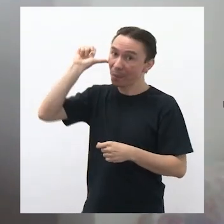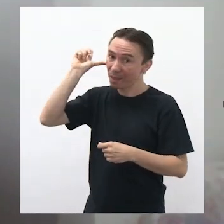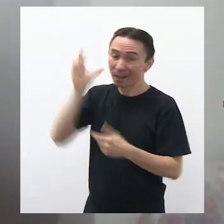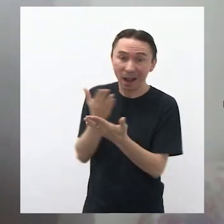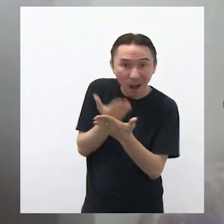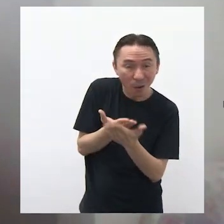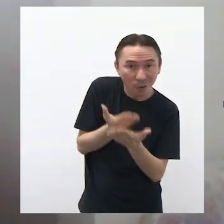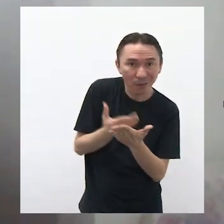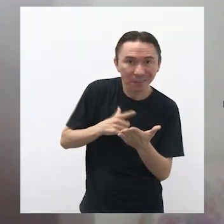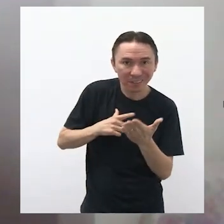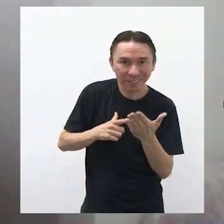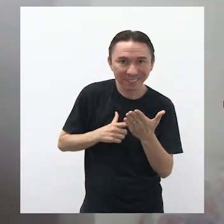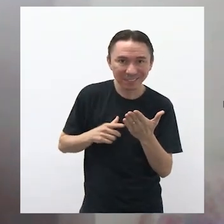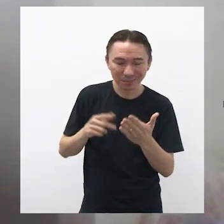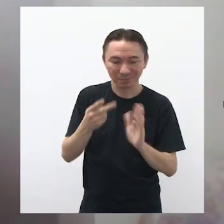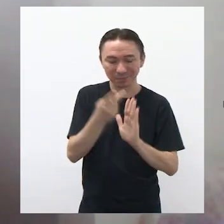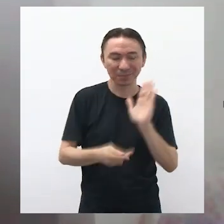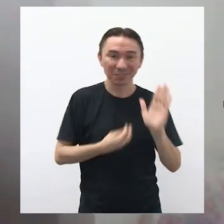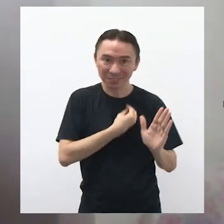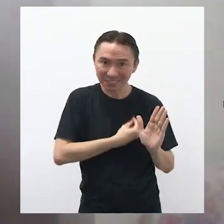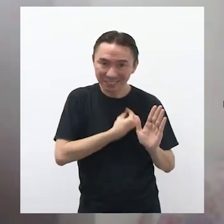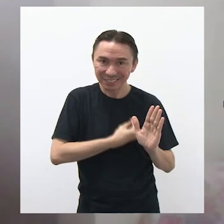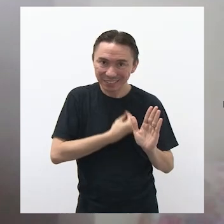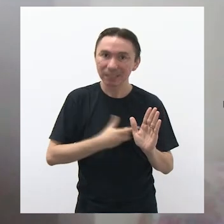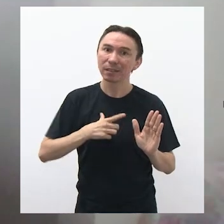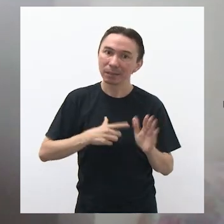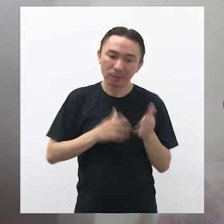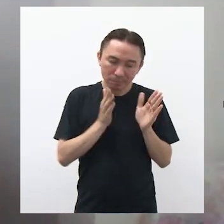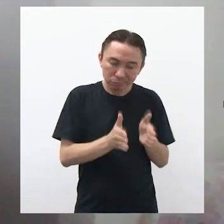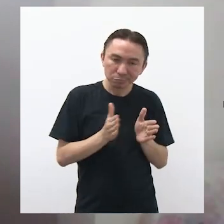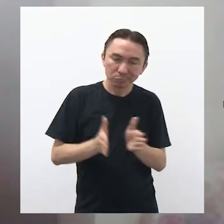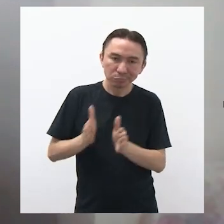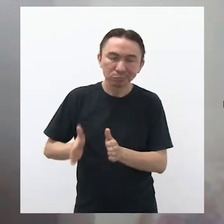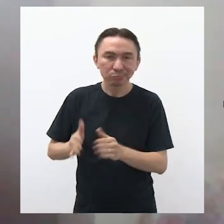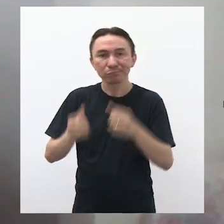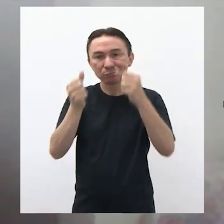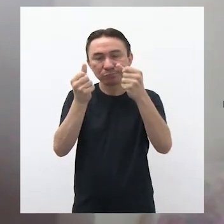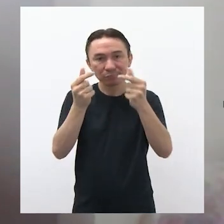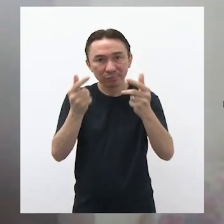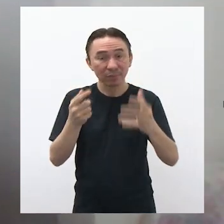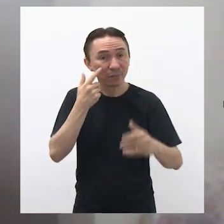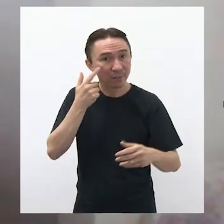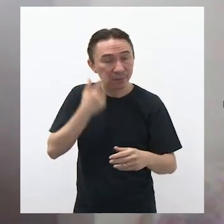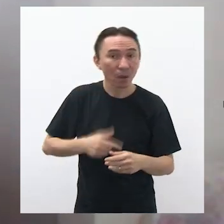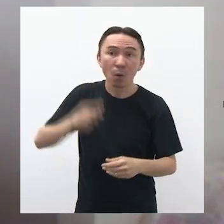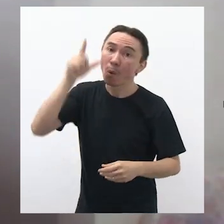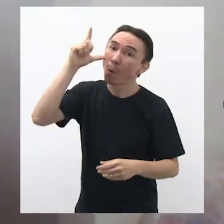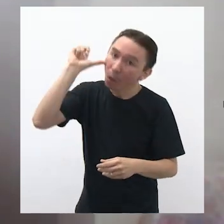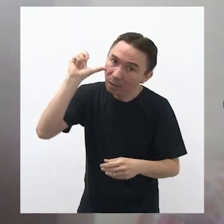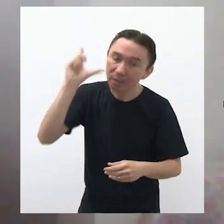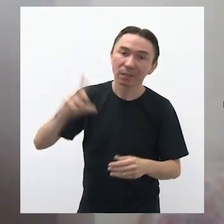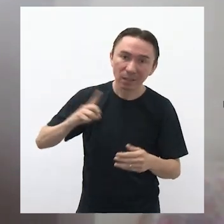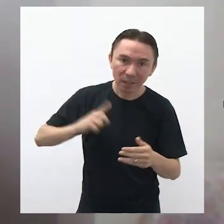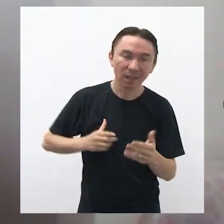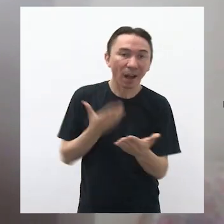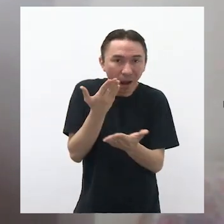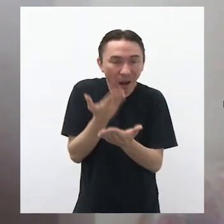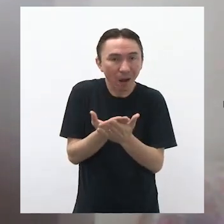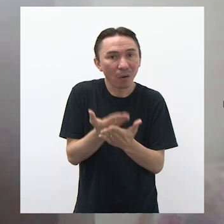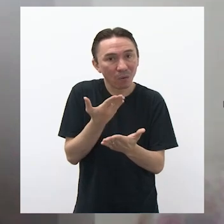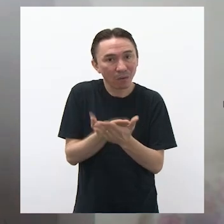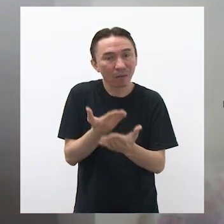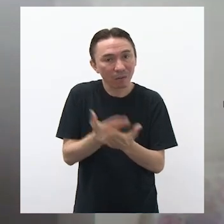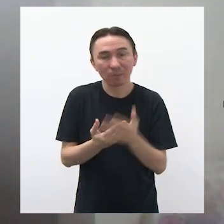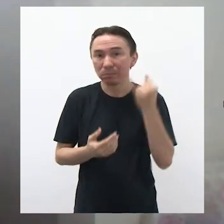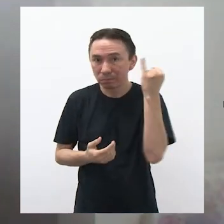estudante a acessar a SED, tá bom? Então, vale a pena olhar essa aula de ontem. Queria